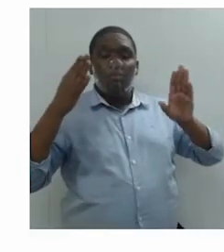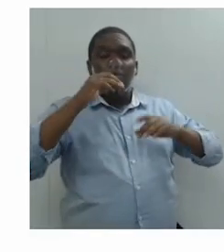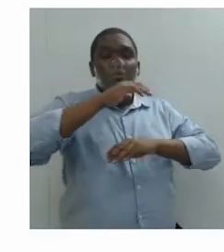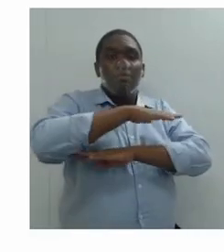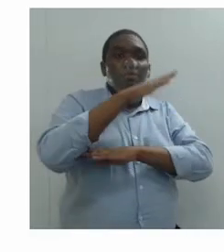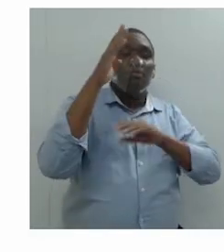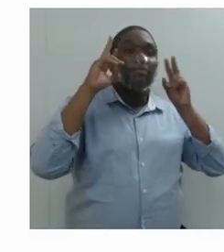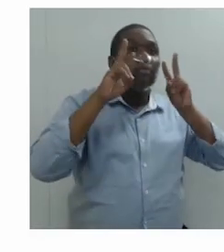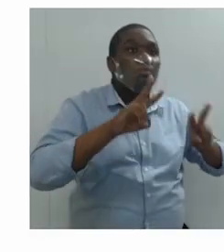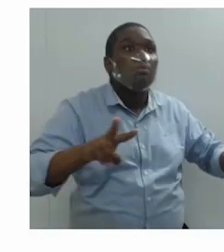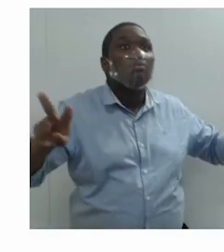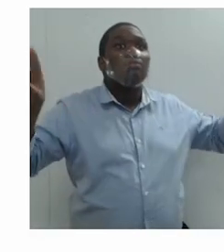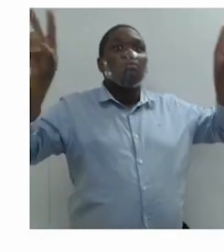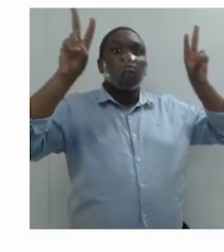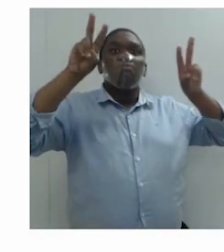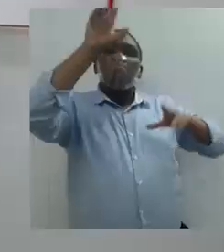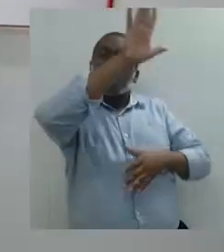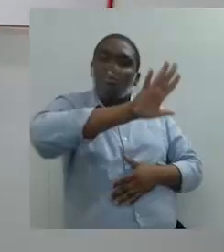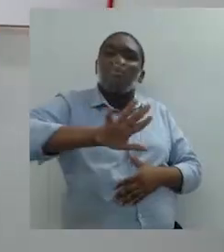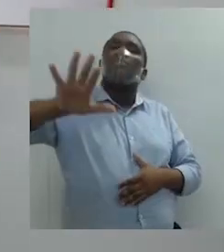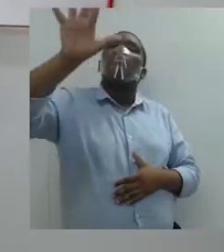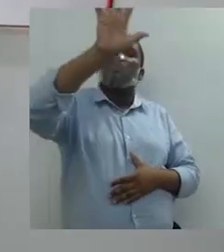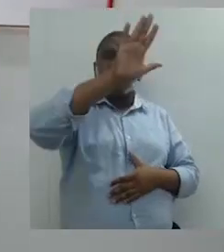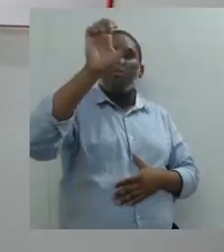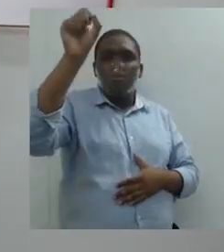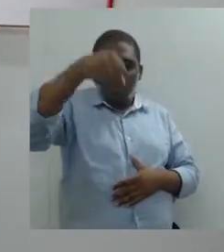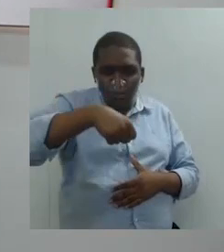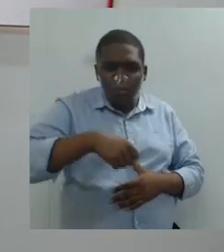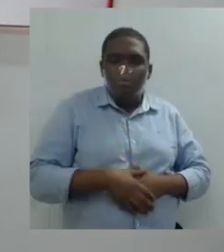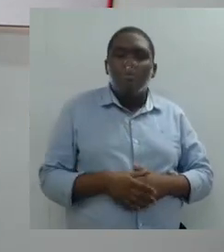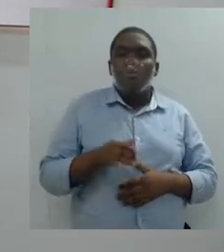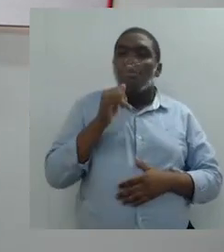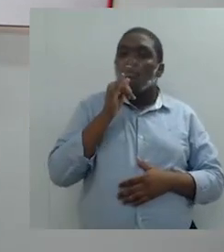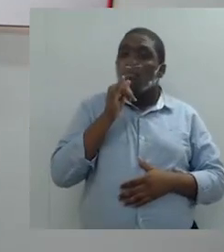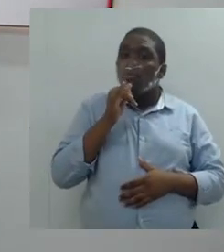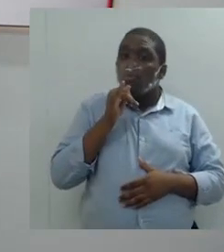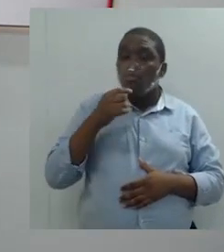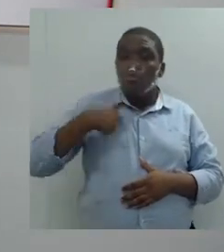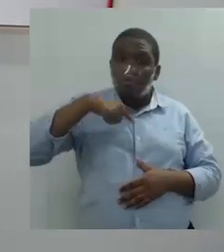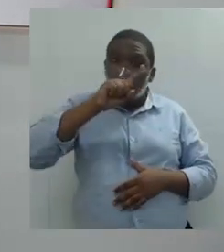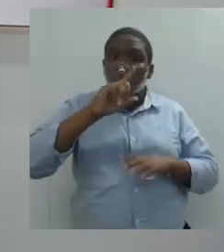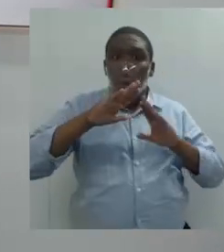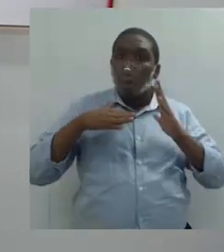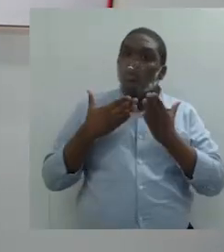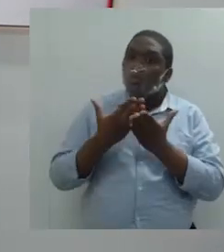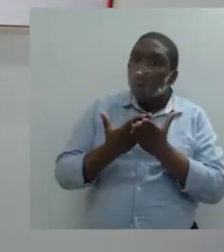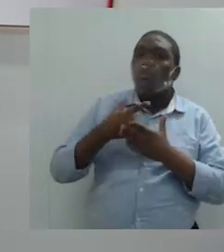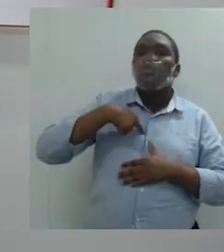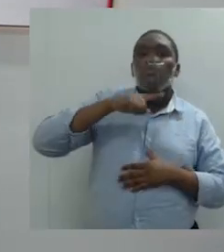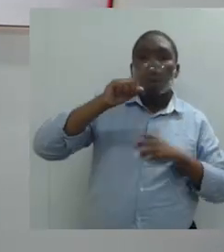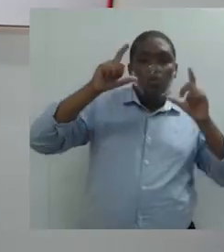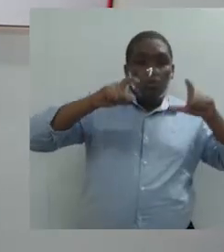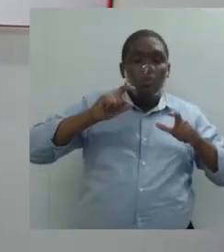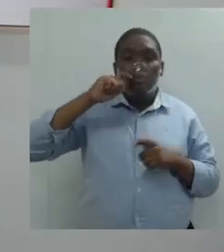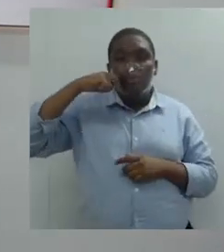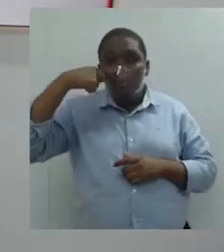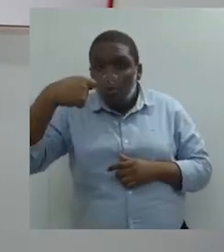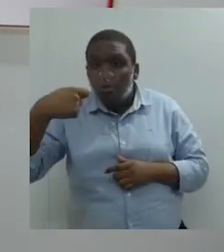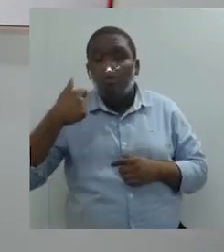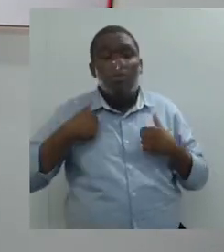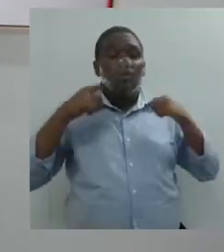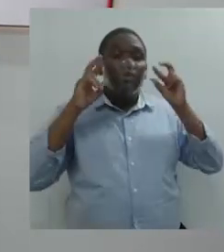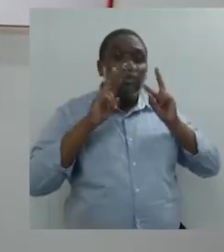vendo paisagem? Quando eu vou à escola, à padaria, eu estou vendo